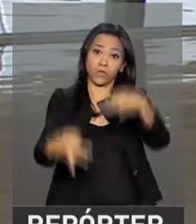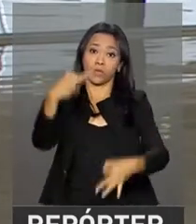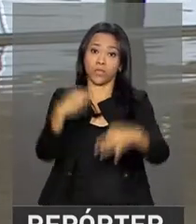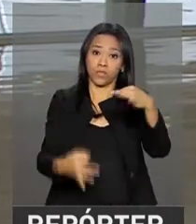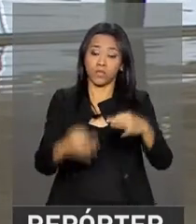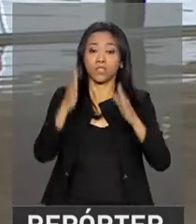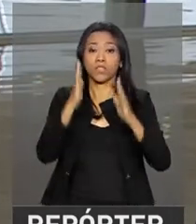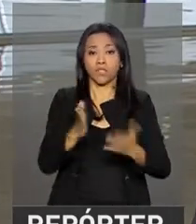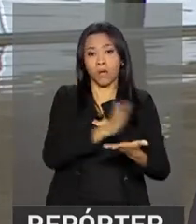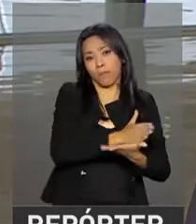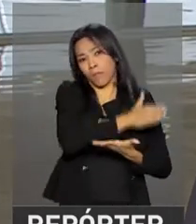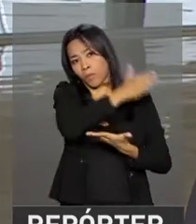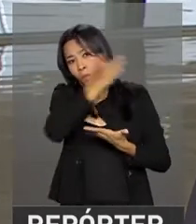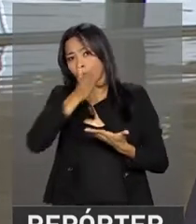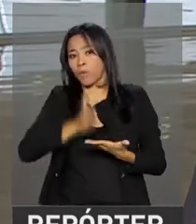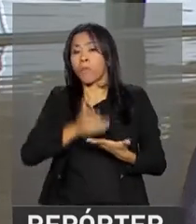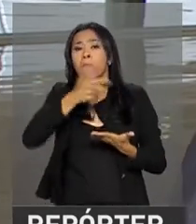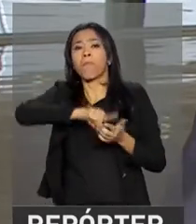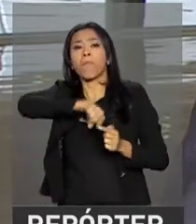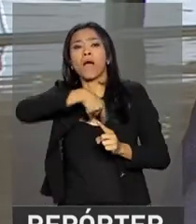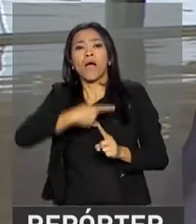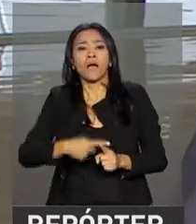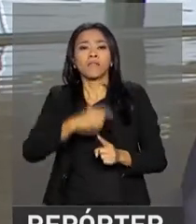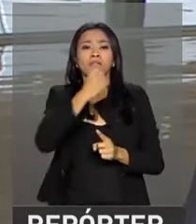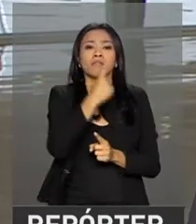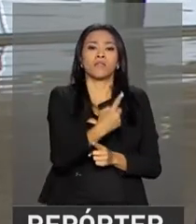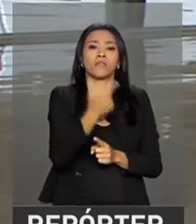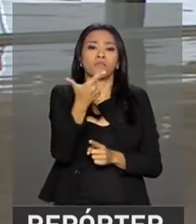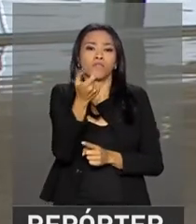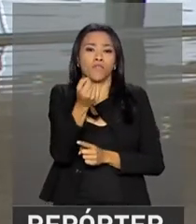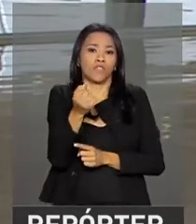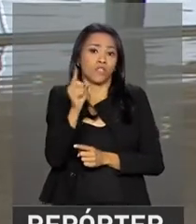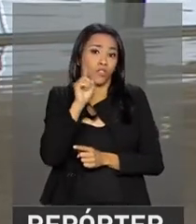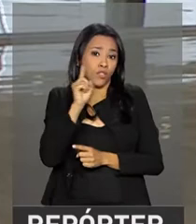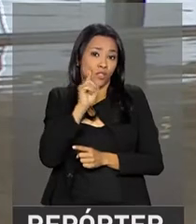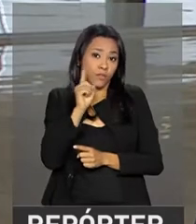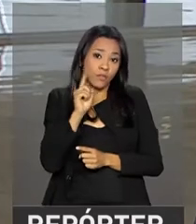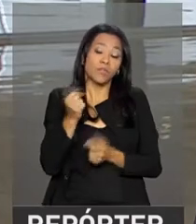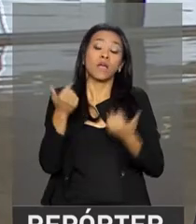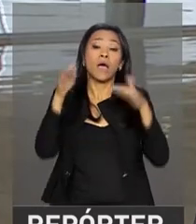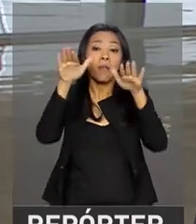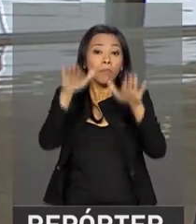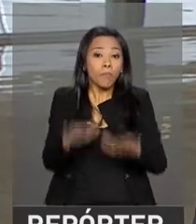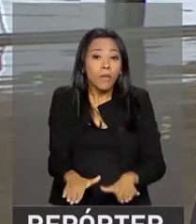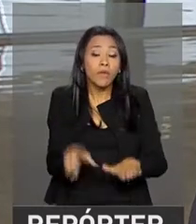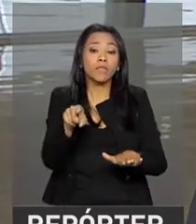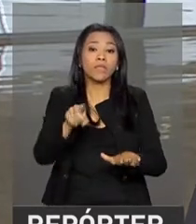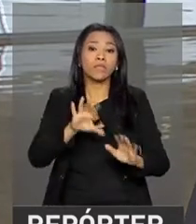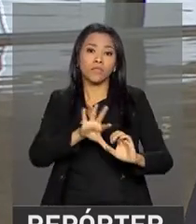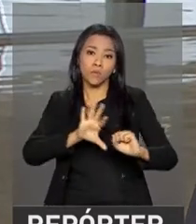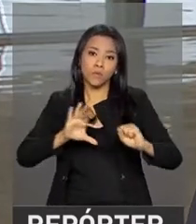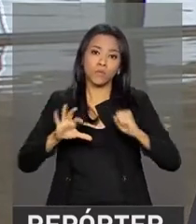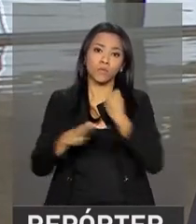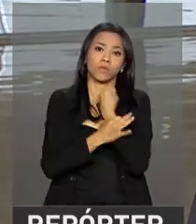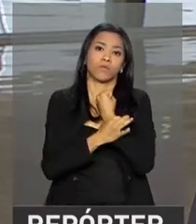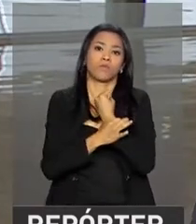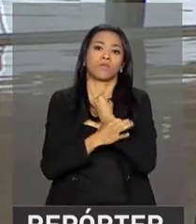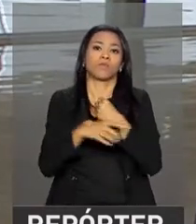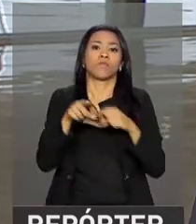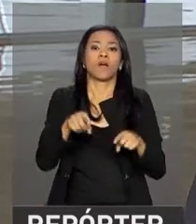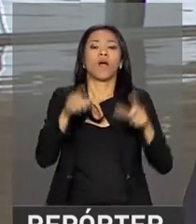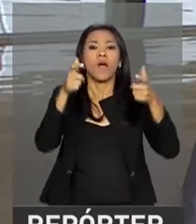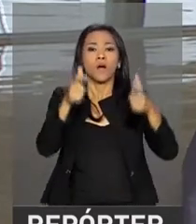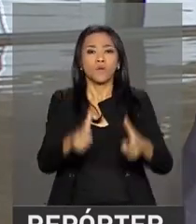prorrogou por mais 120 dias a permanência da Força Nacional de Segurança Pública no município de São Félix do